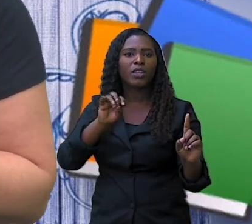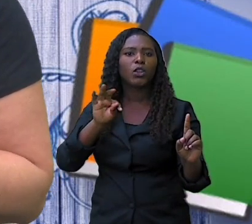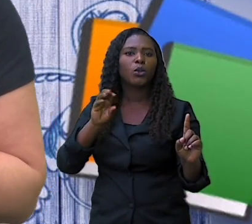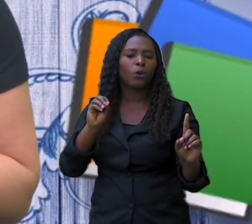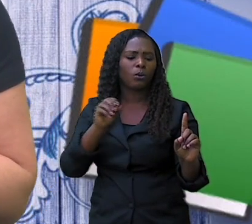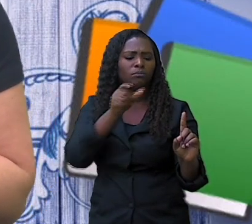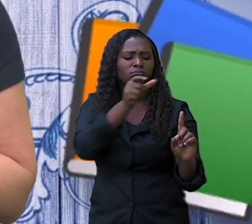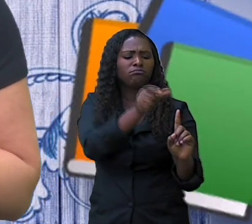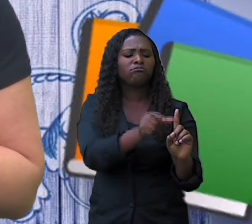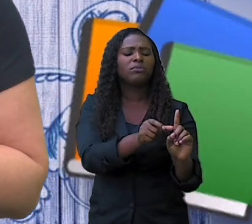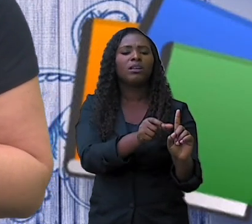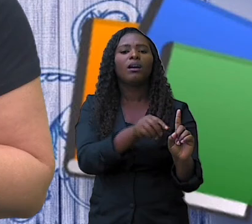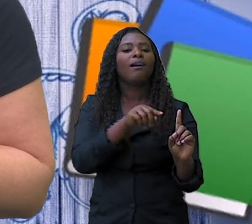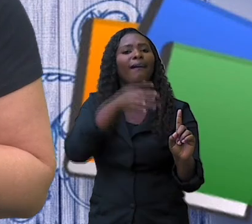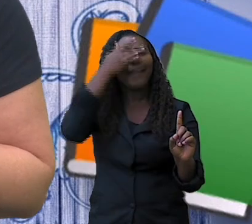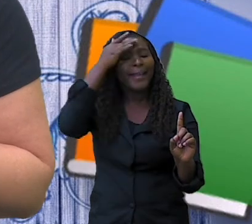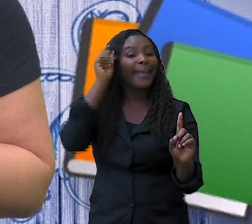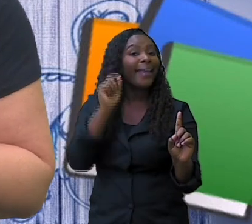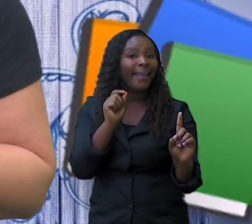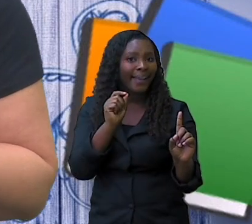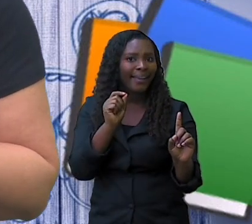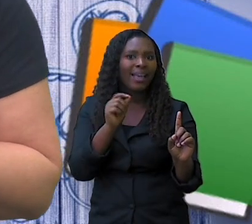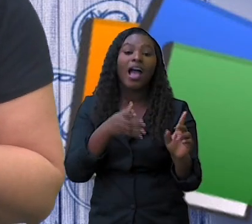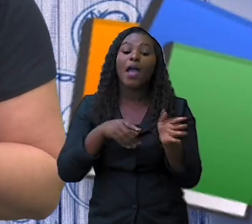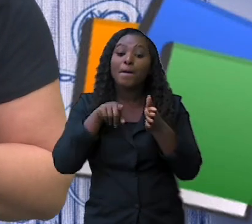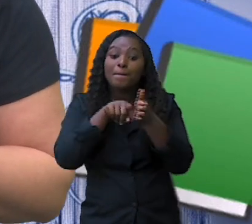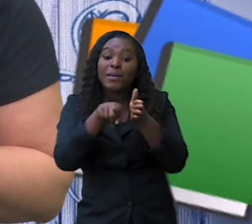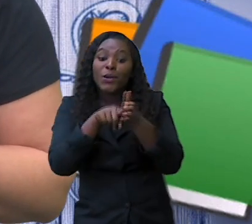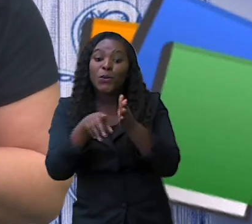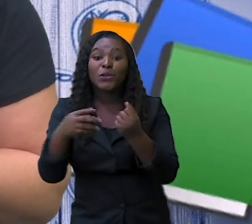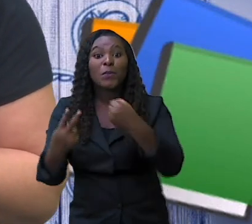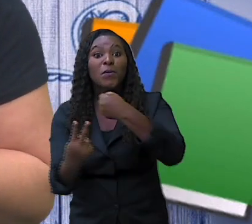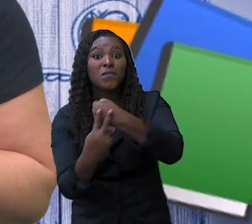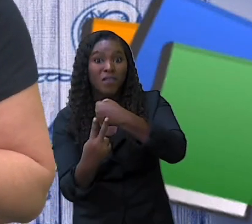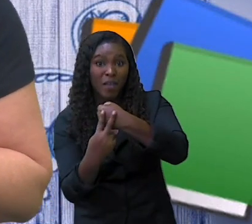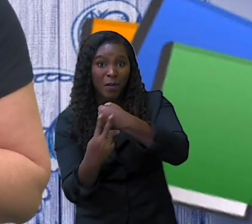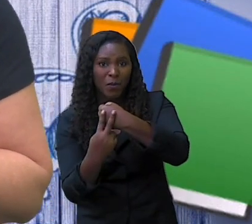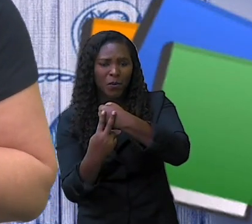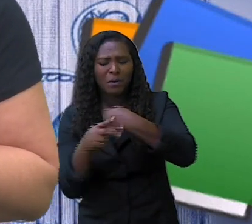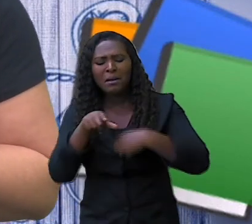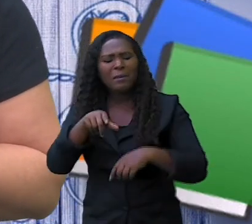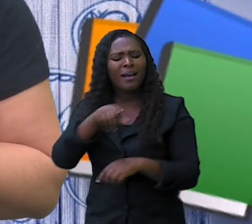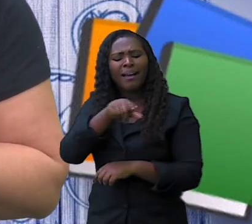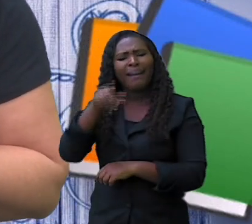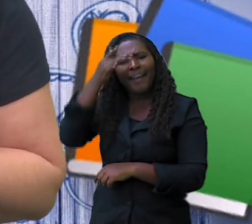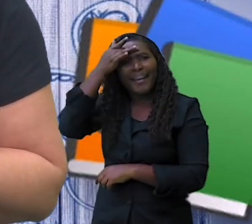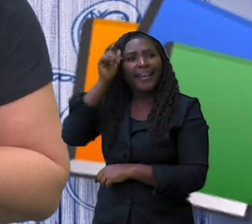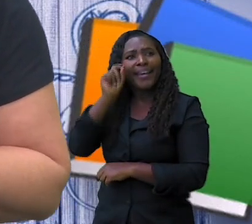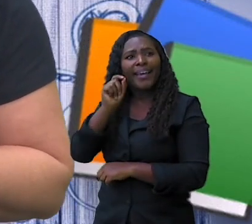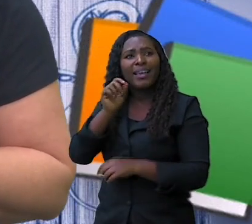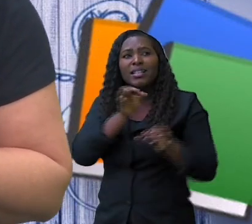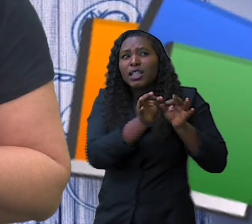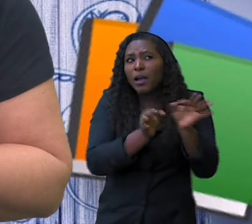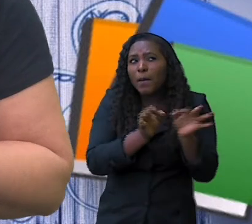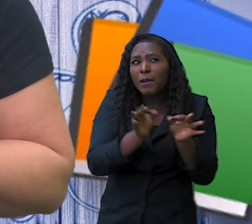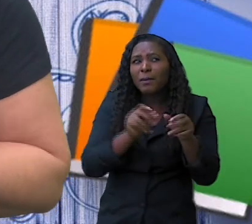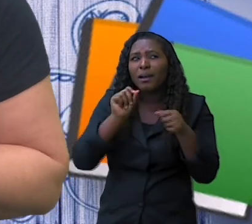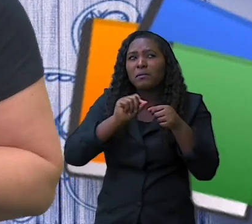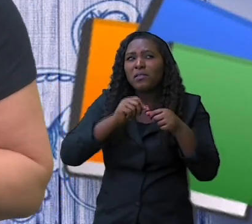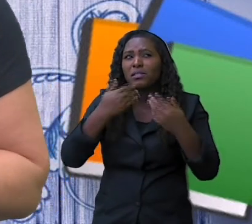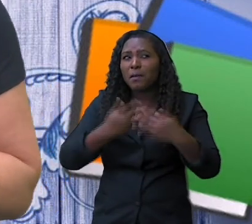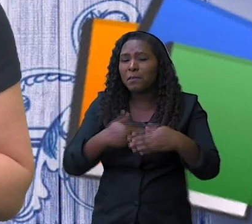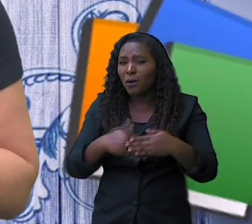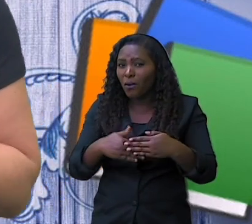estavam preparados? Todos os alunos do 7º ano. Esse é o sujeito, todos os alunos do 7º ano. E o núcleo